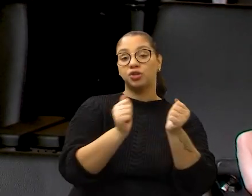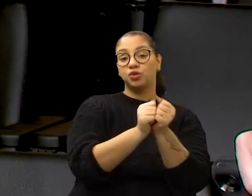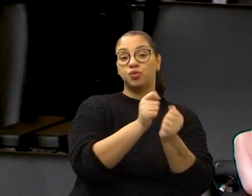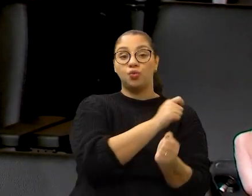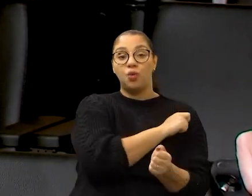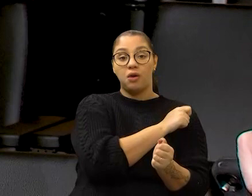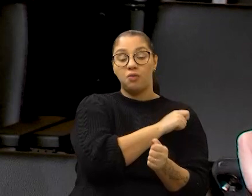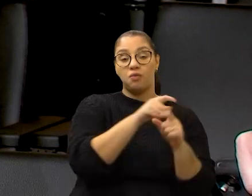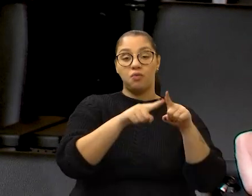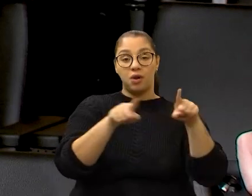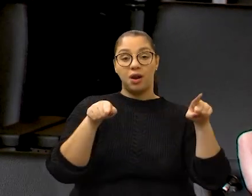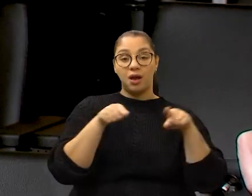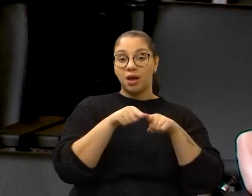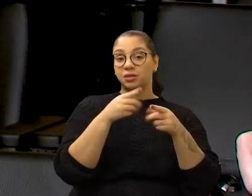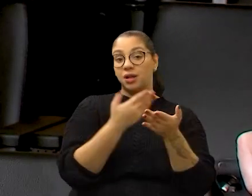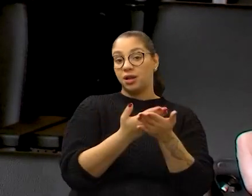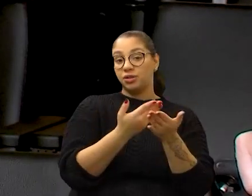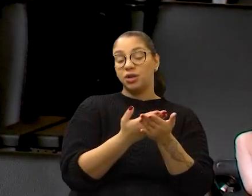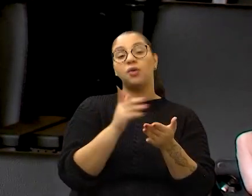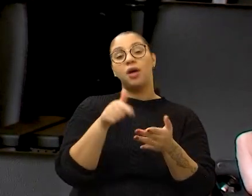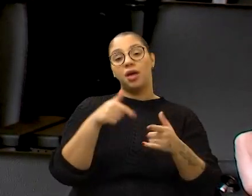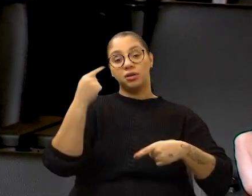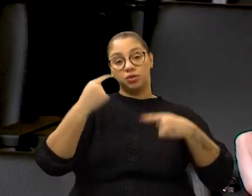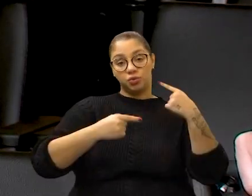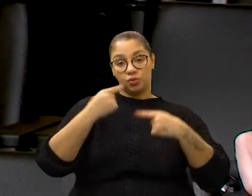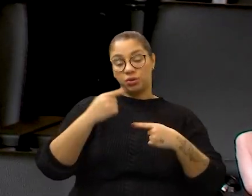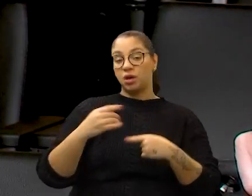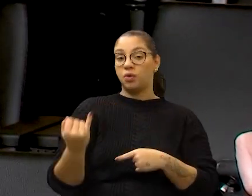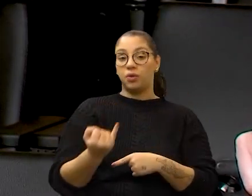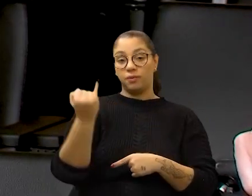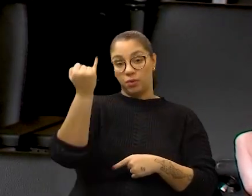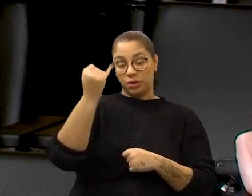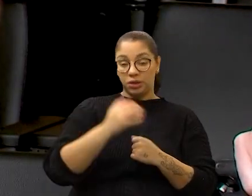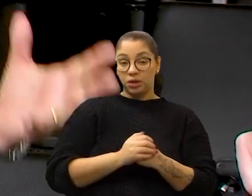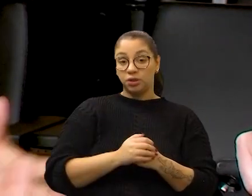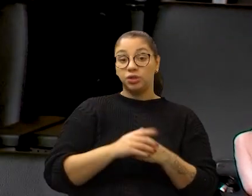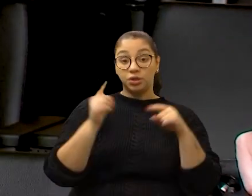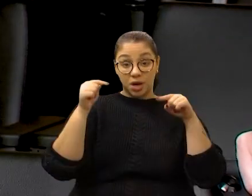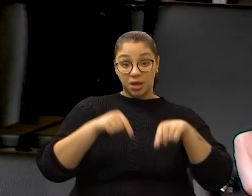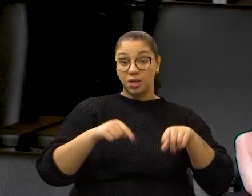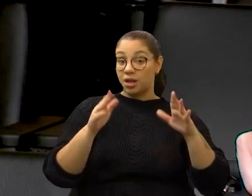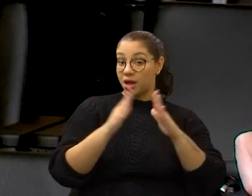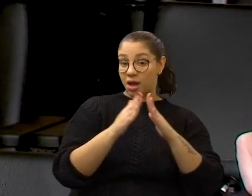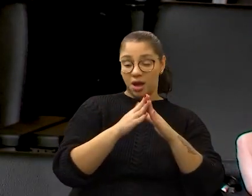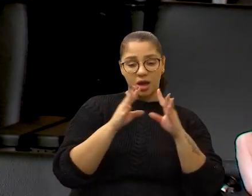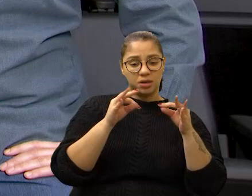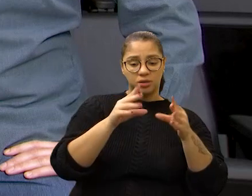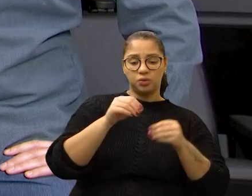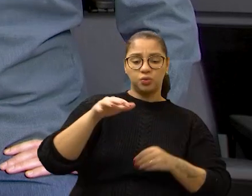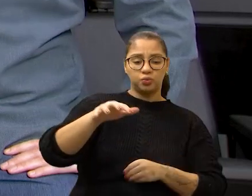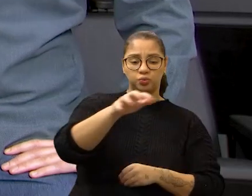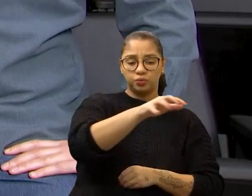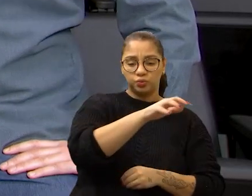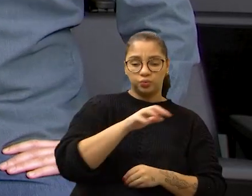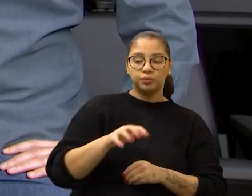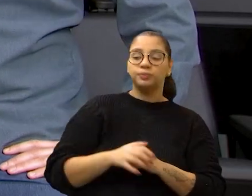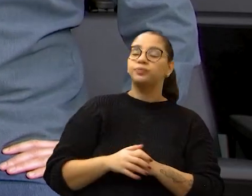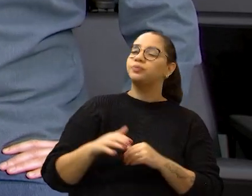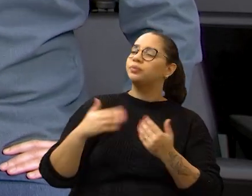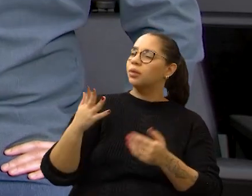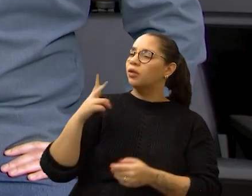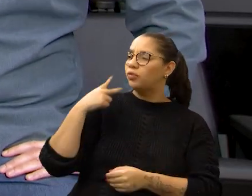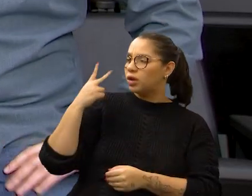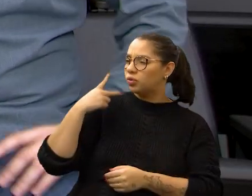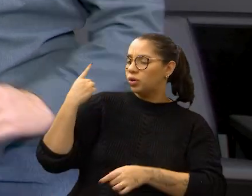sala de aula. Então, tudo isso são discussões importantes para fazer aqui, nessa casa e em todos os espaços. E, vereadora, a gente